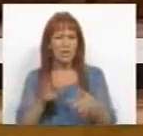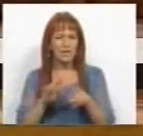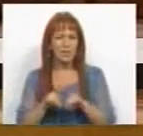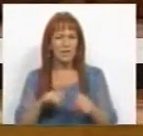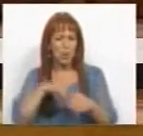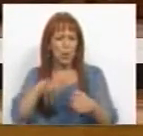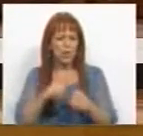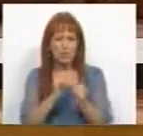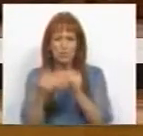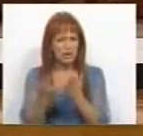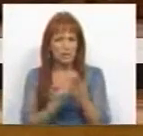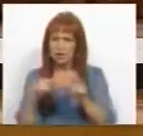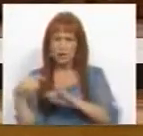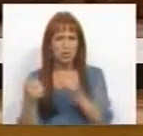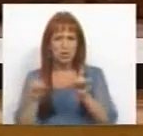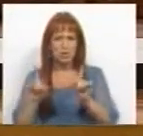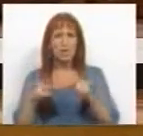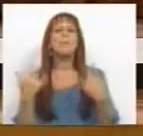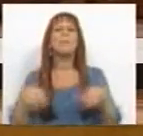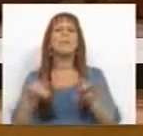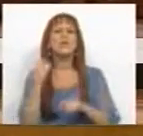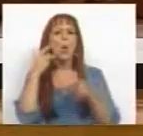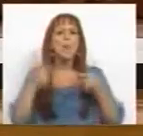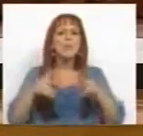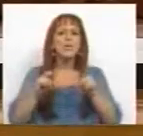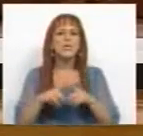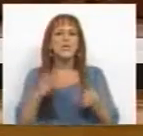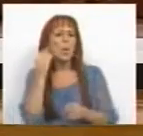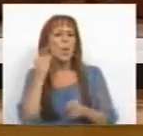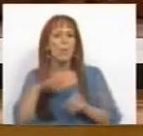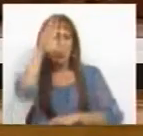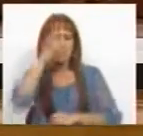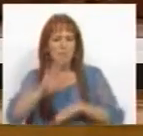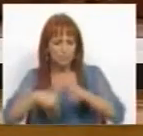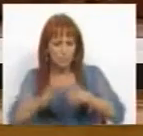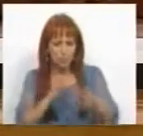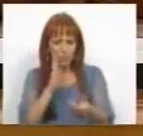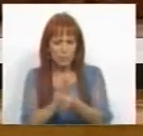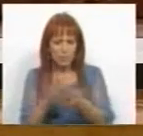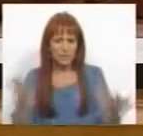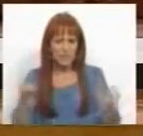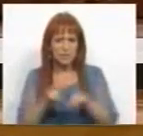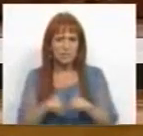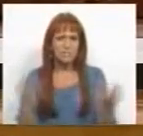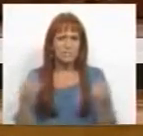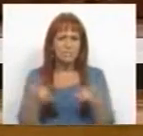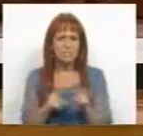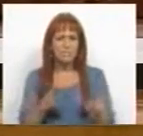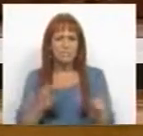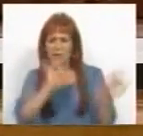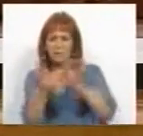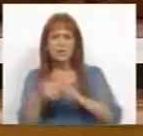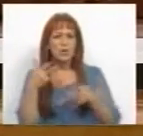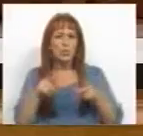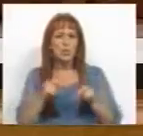com o conteúdo dos documentos em discussão, mas sim com a metodologia, a forma como o Governo desencadeou o processo. Há, de facto, uma inversão